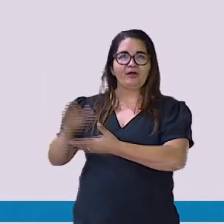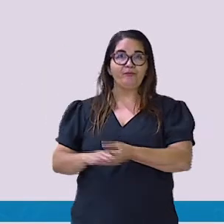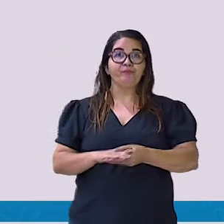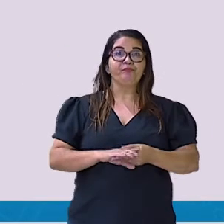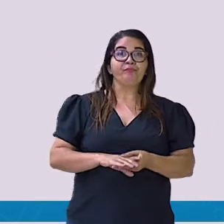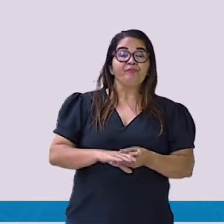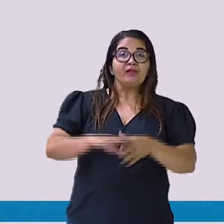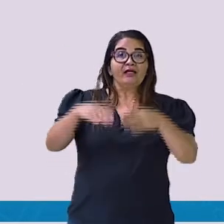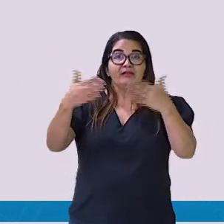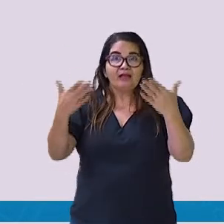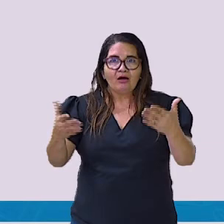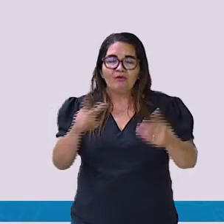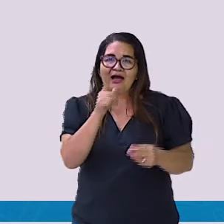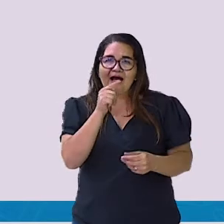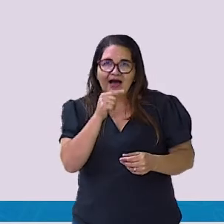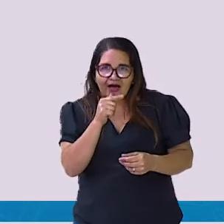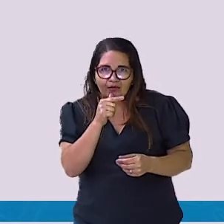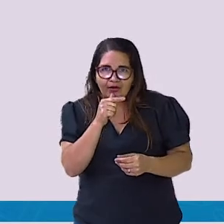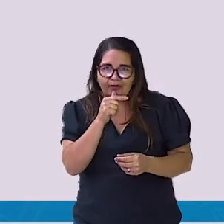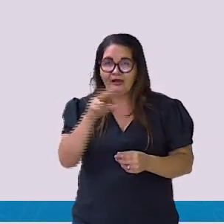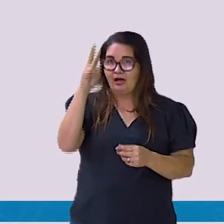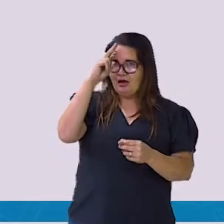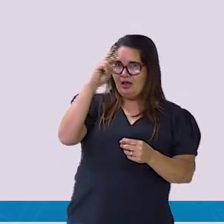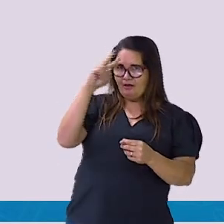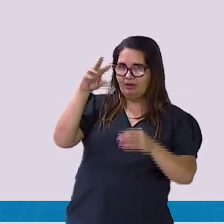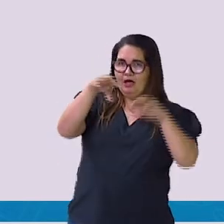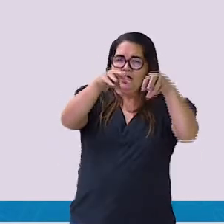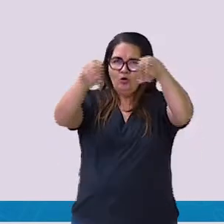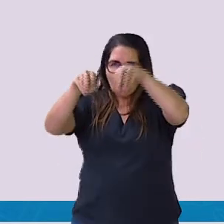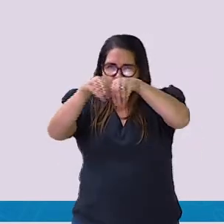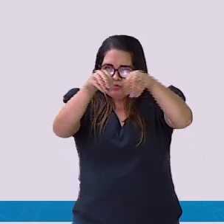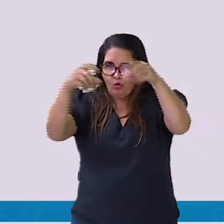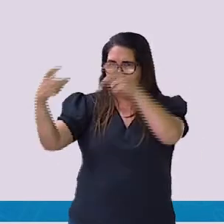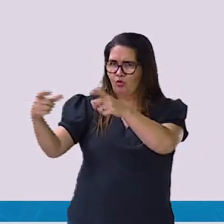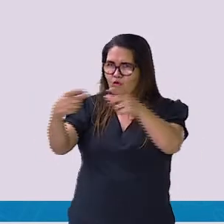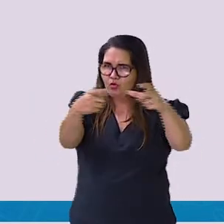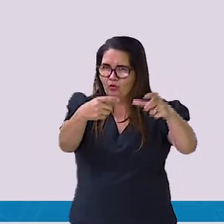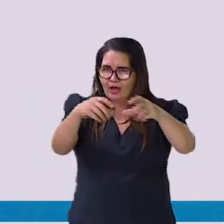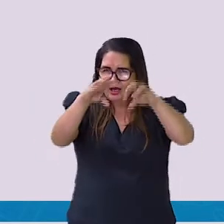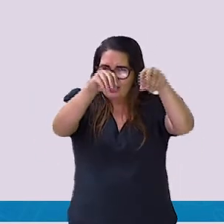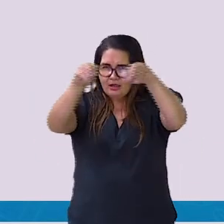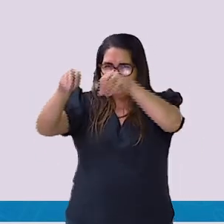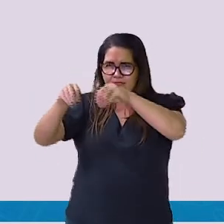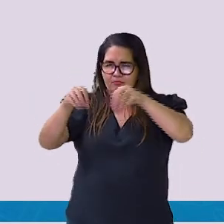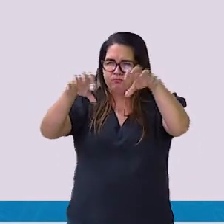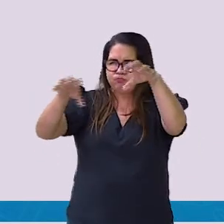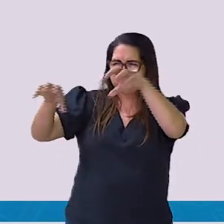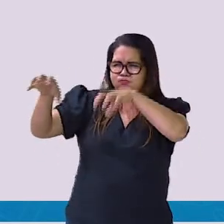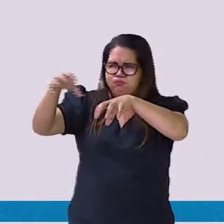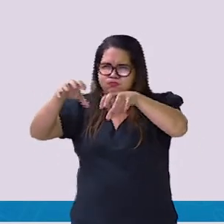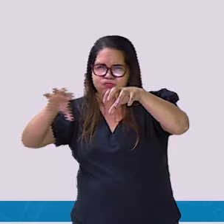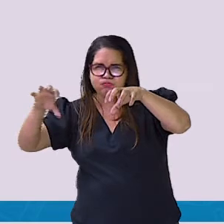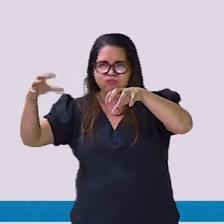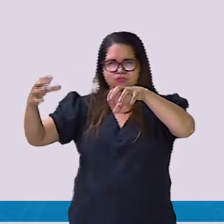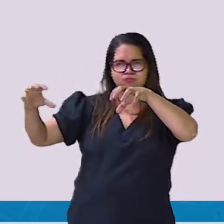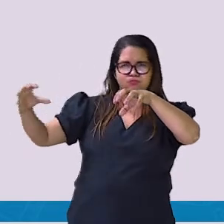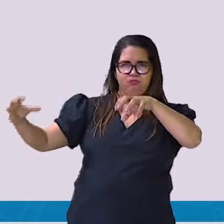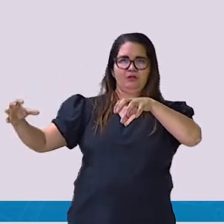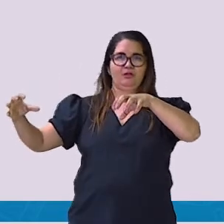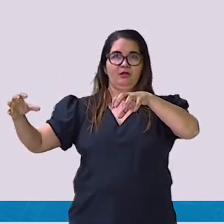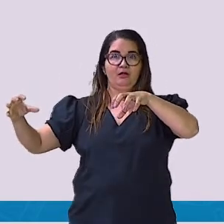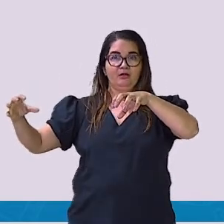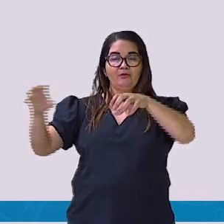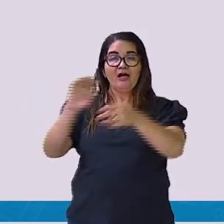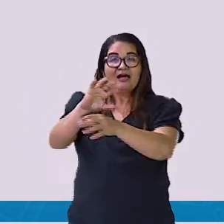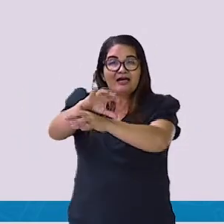temperaturas, quando o lugar é quente, com temperaturas superiores a 30